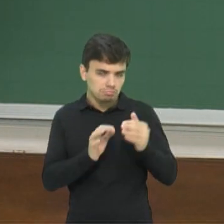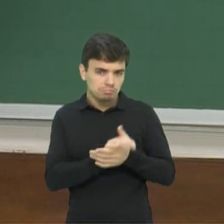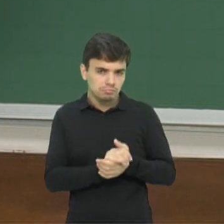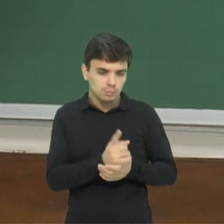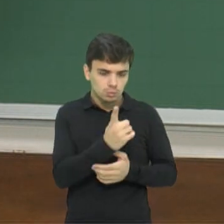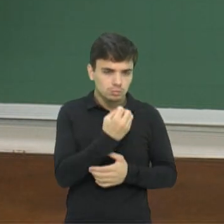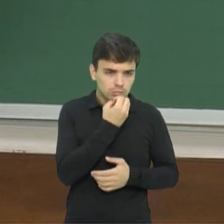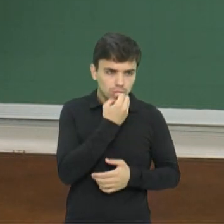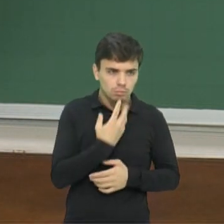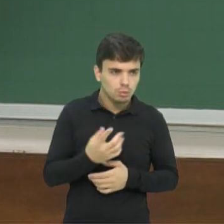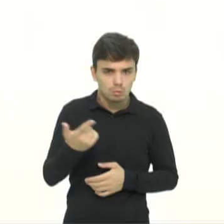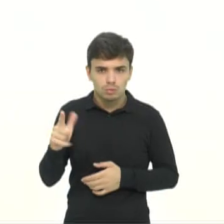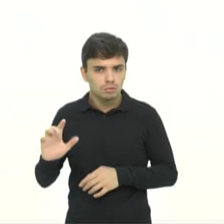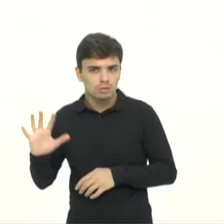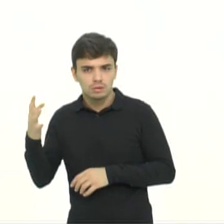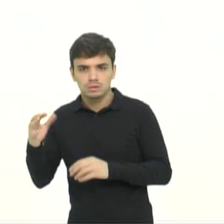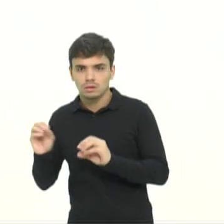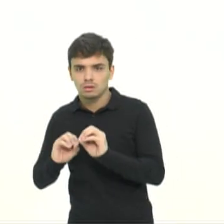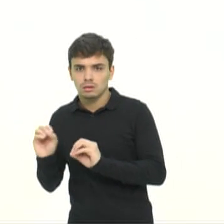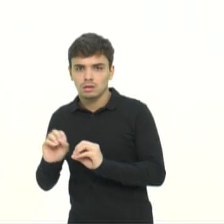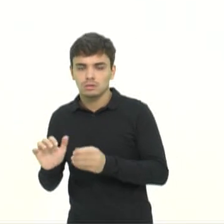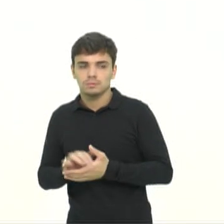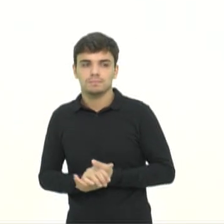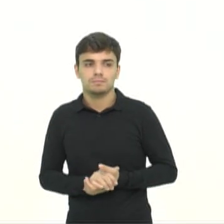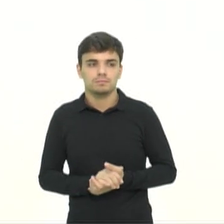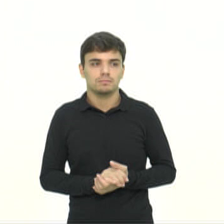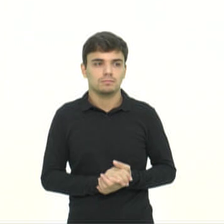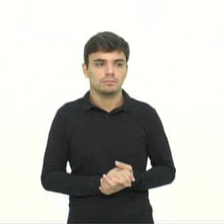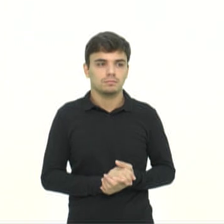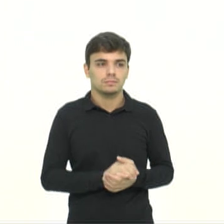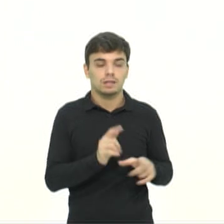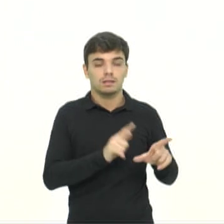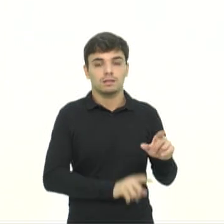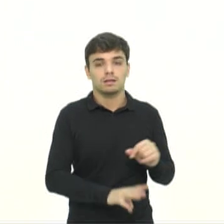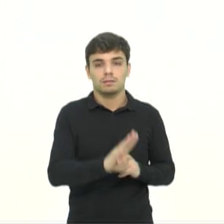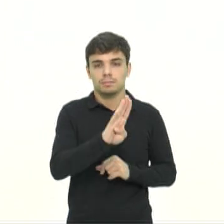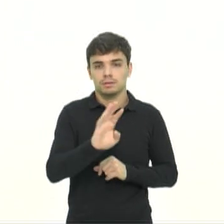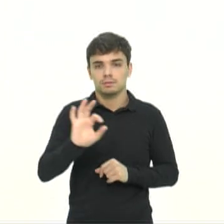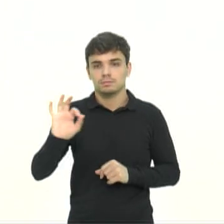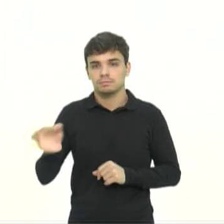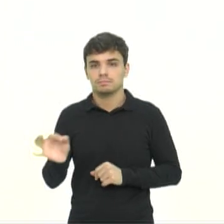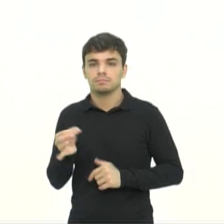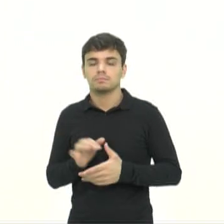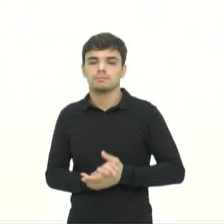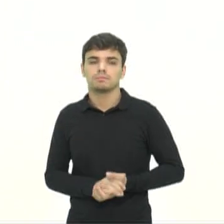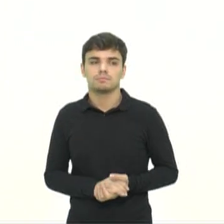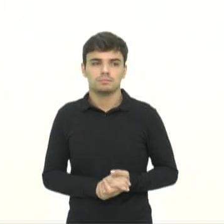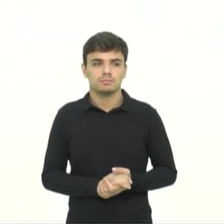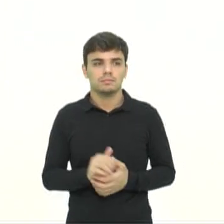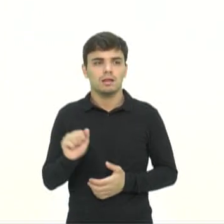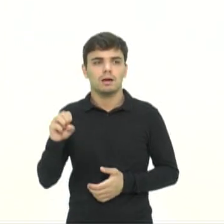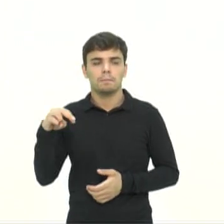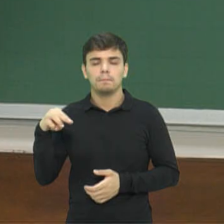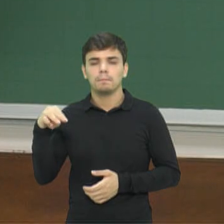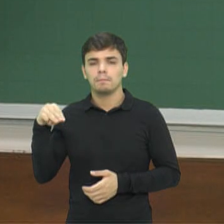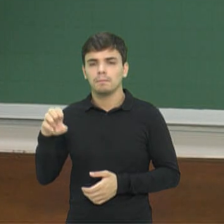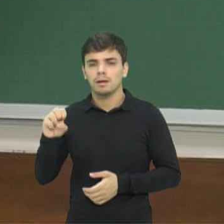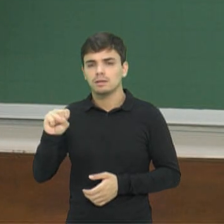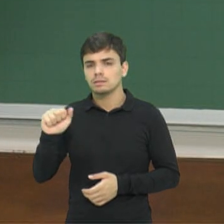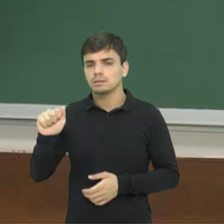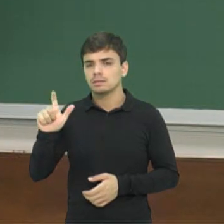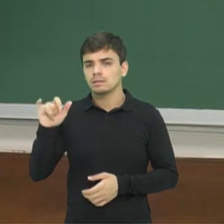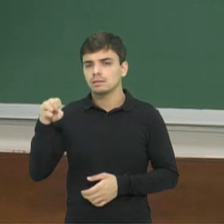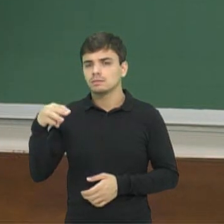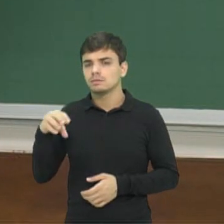outra, nada acontece. Amensalismo. Amensalismo aí não, né, gente? O que era o amensalismo? Lembra que a gente falou que esse